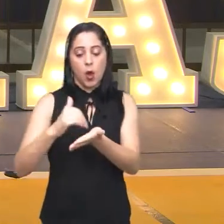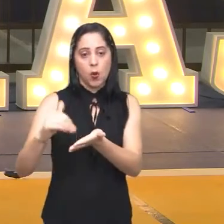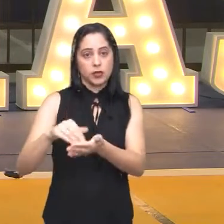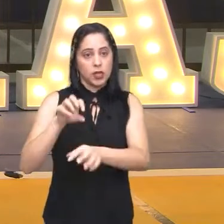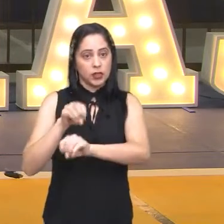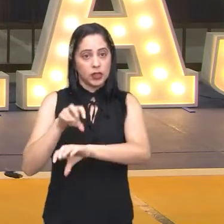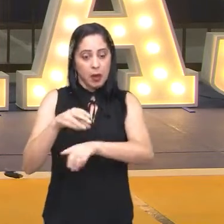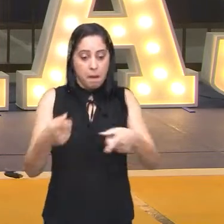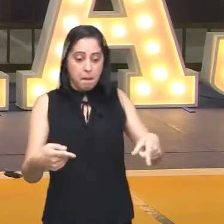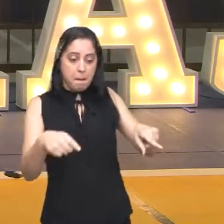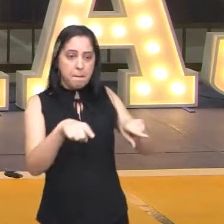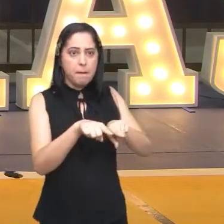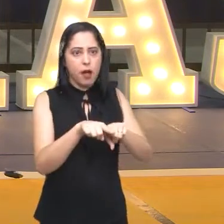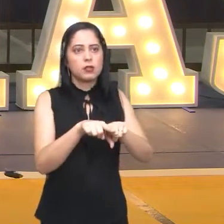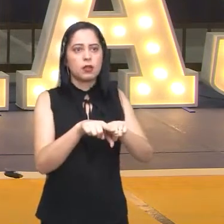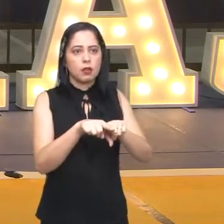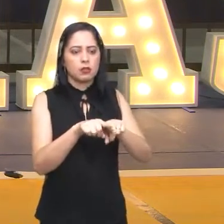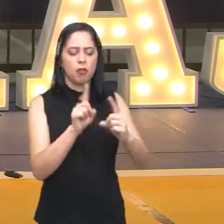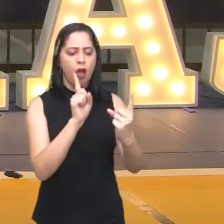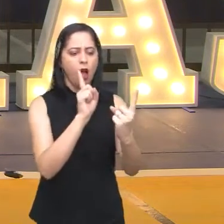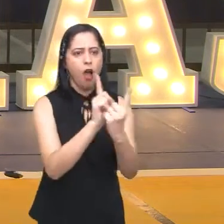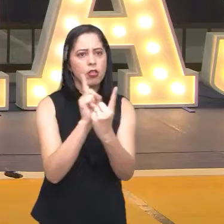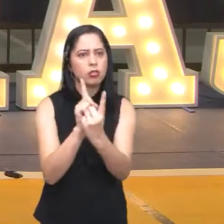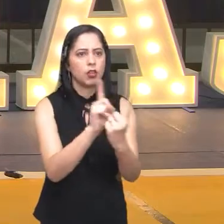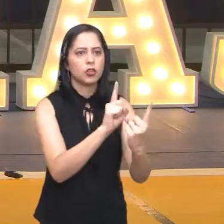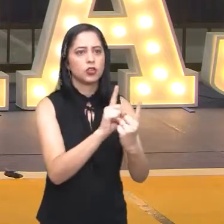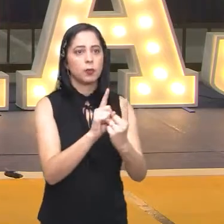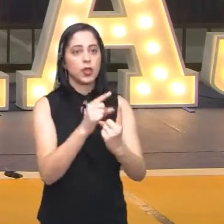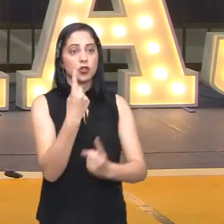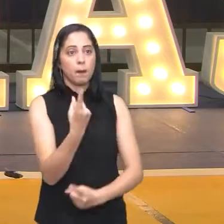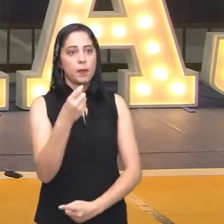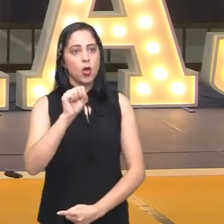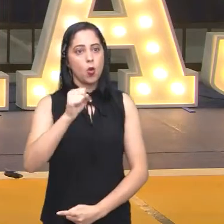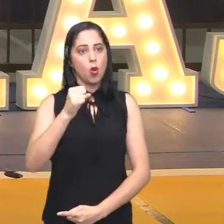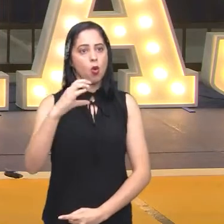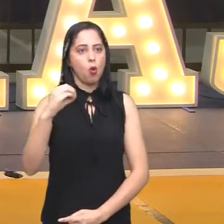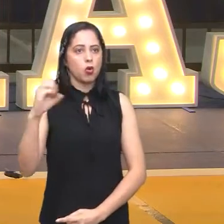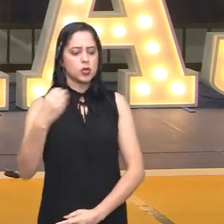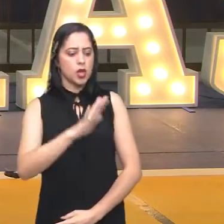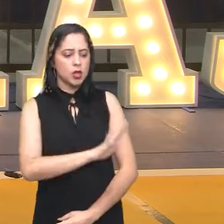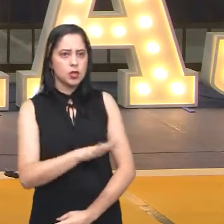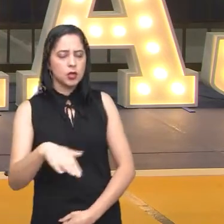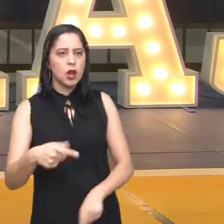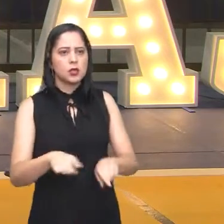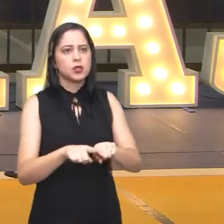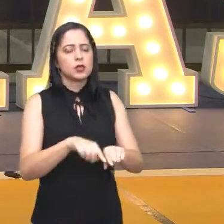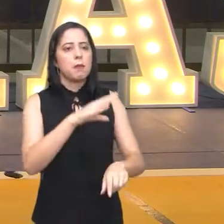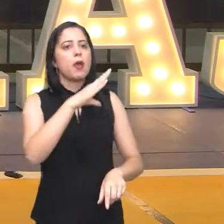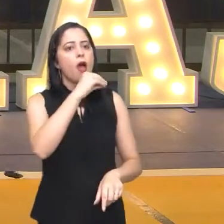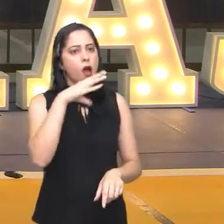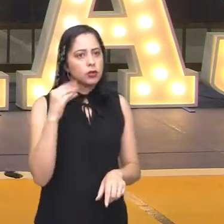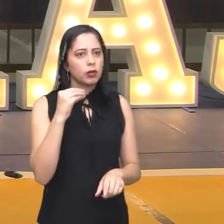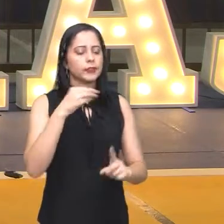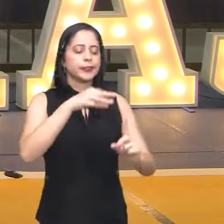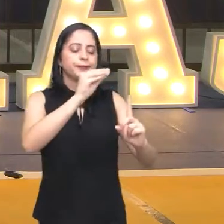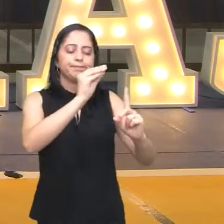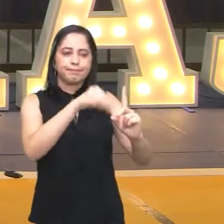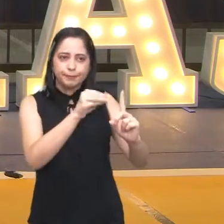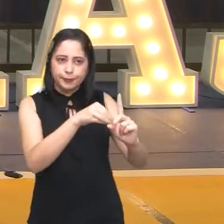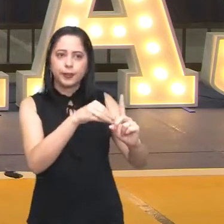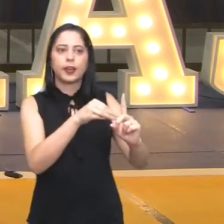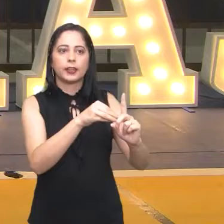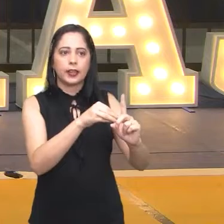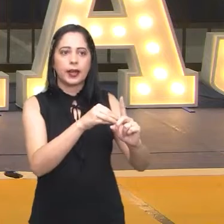Secretaria de Educação e Fundas, que viabiliza hoje o atendimento de até 1.800 crianças e adolescentes no contraturno, em